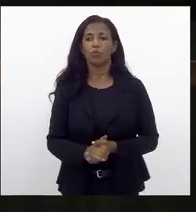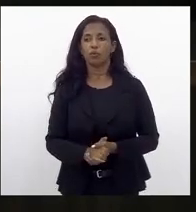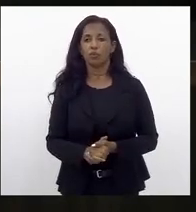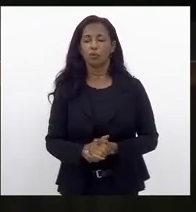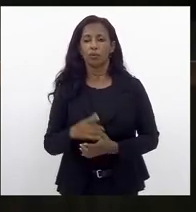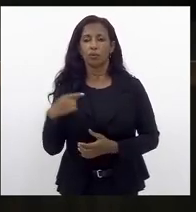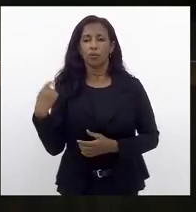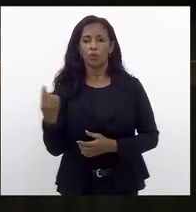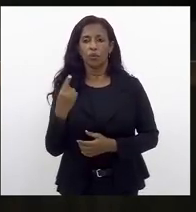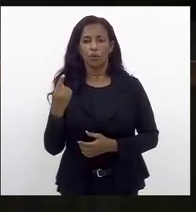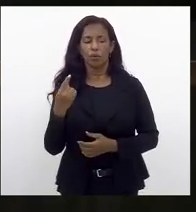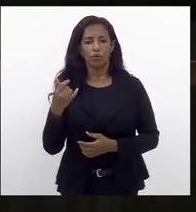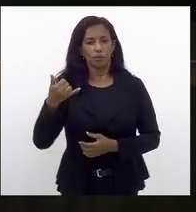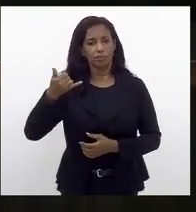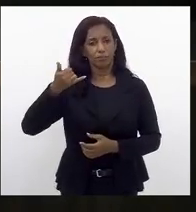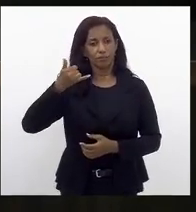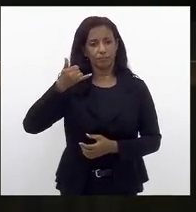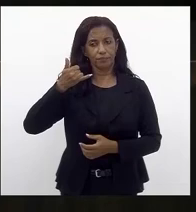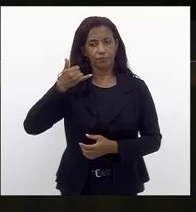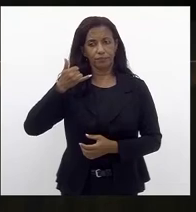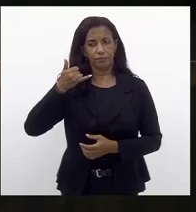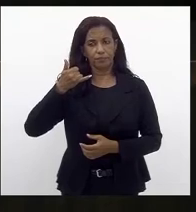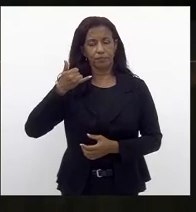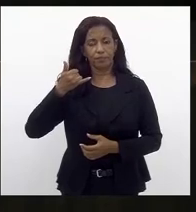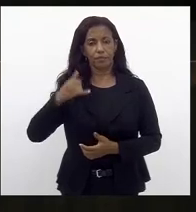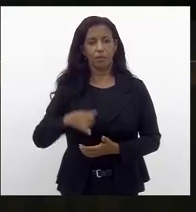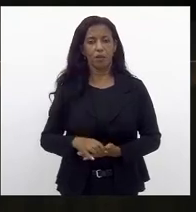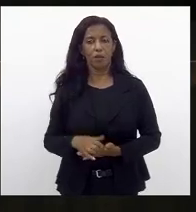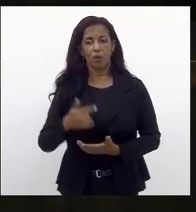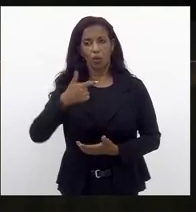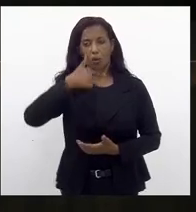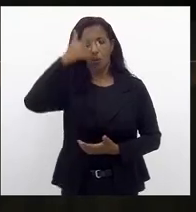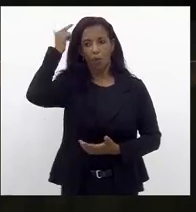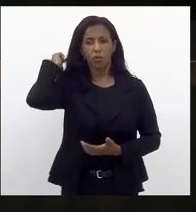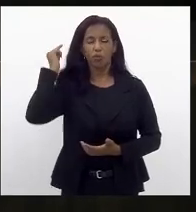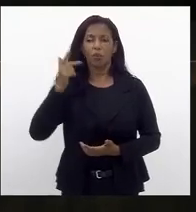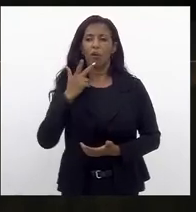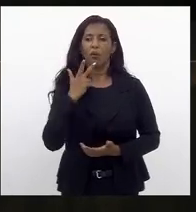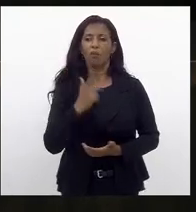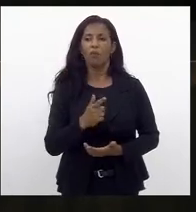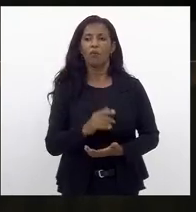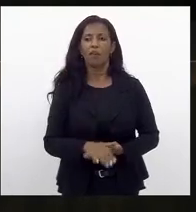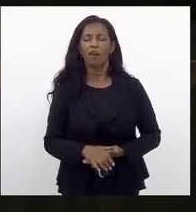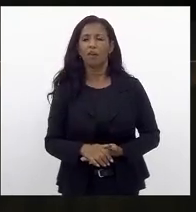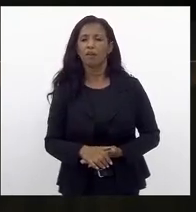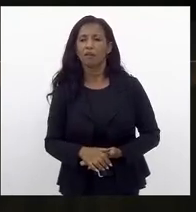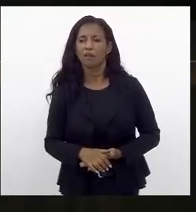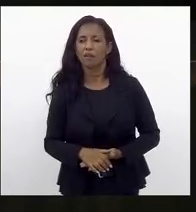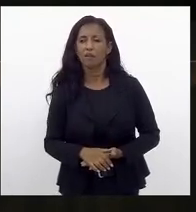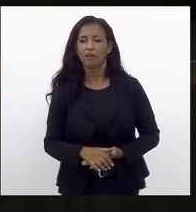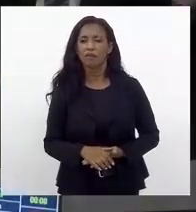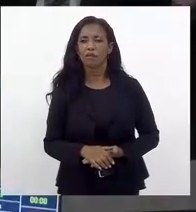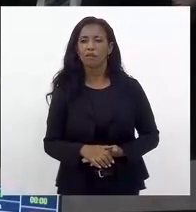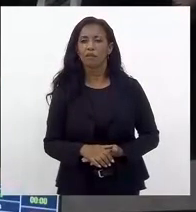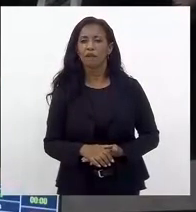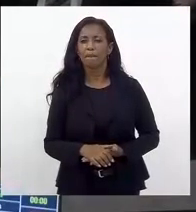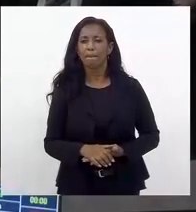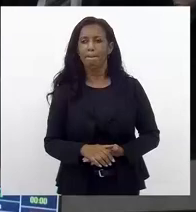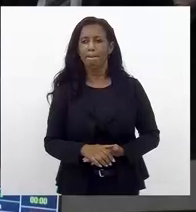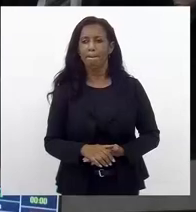o nosso famoso e muda preparamos Paulo gosta de falar que é pet com ela